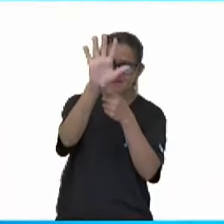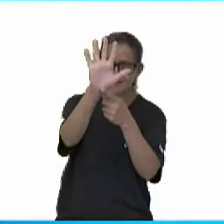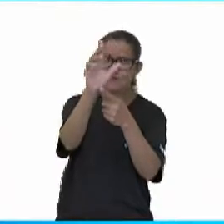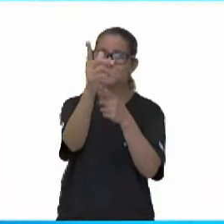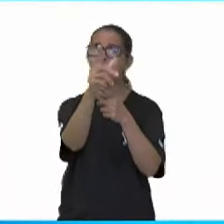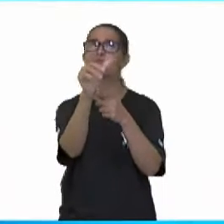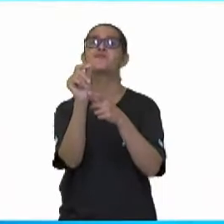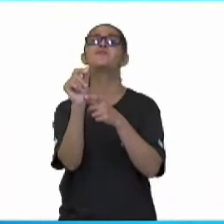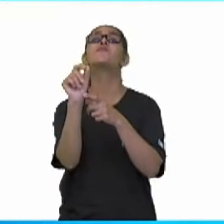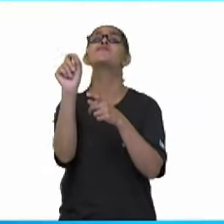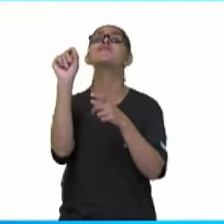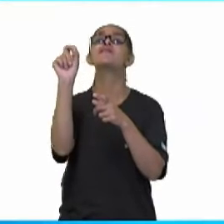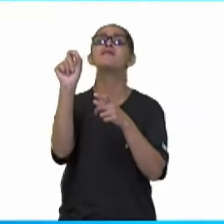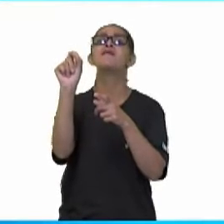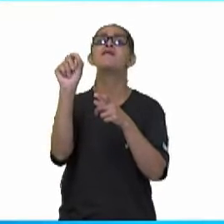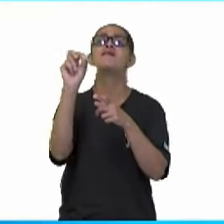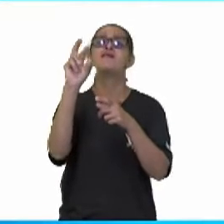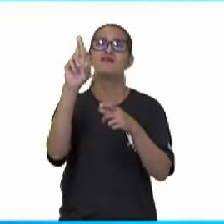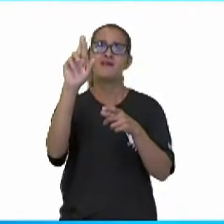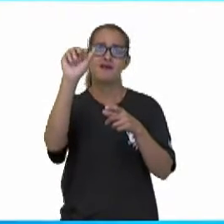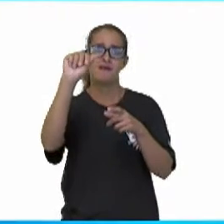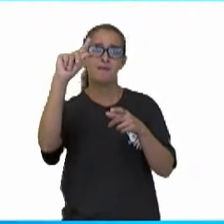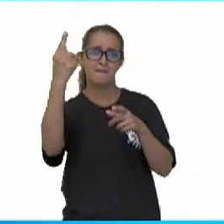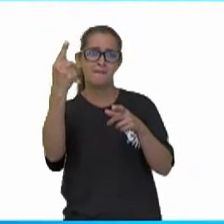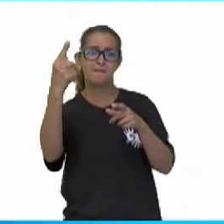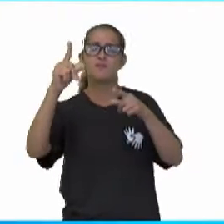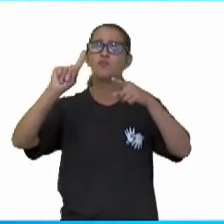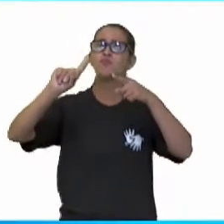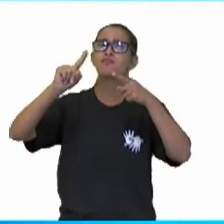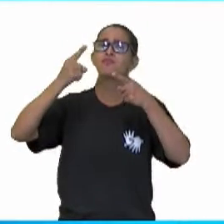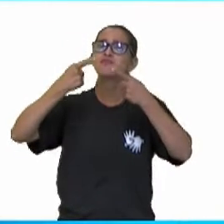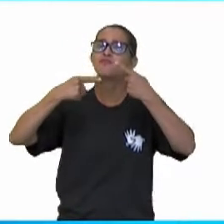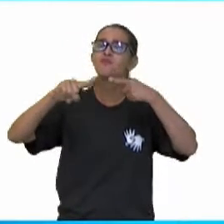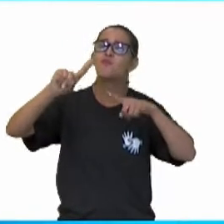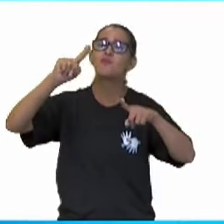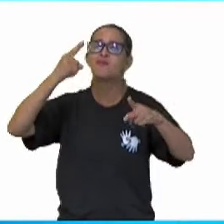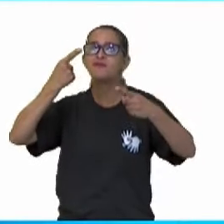Variação linguística, rap, um estilo musical.